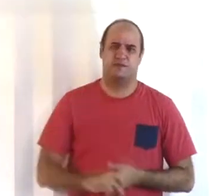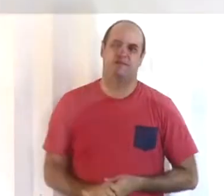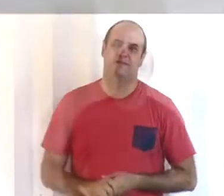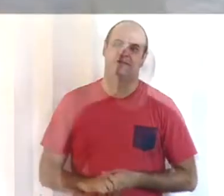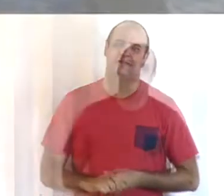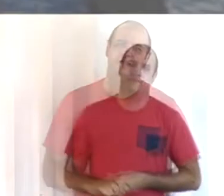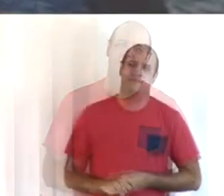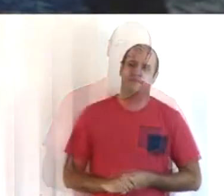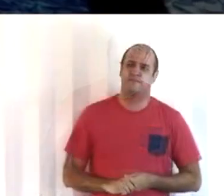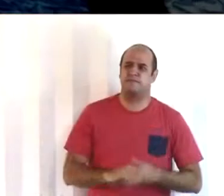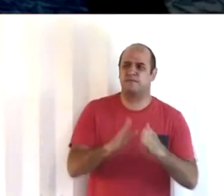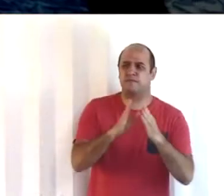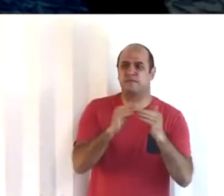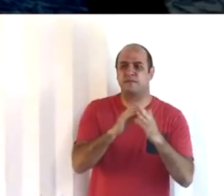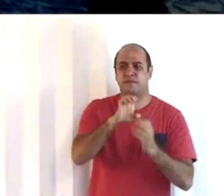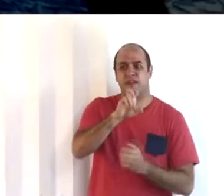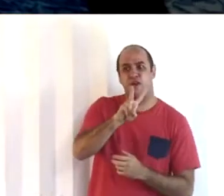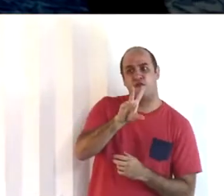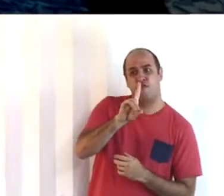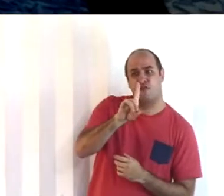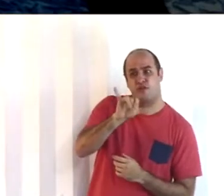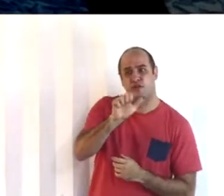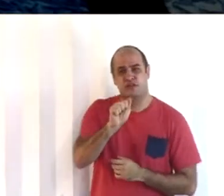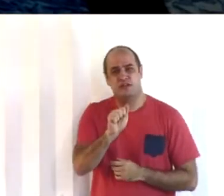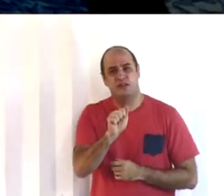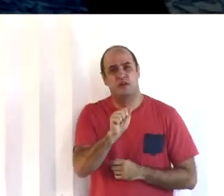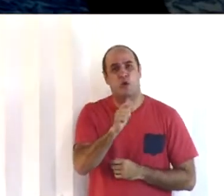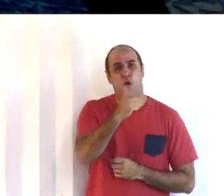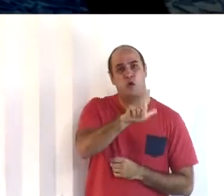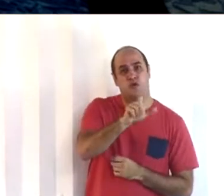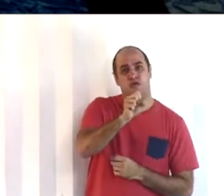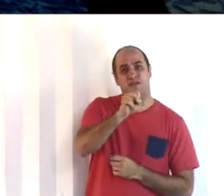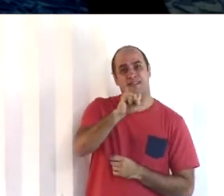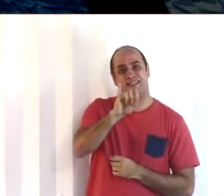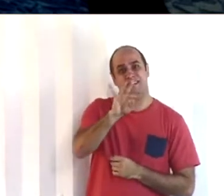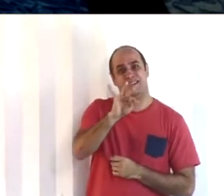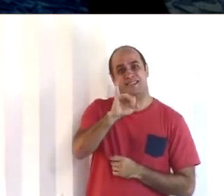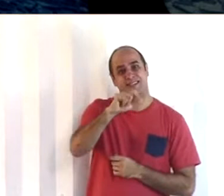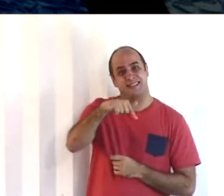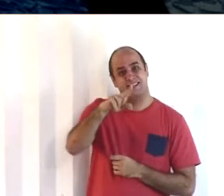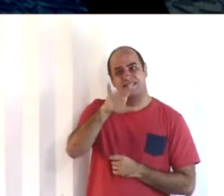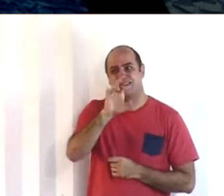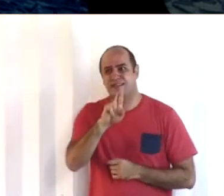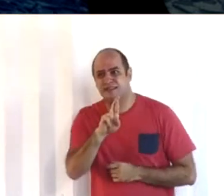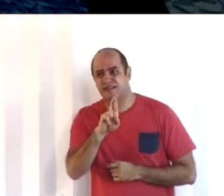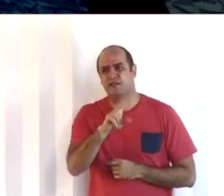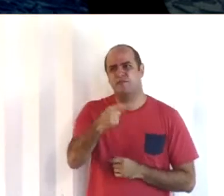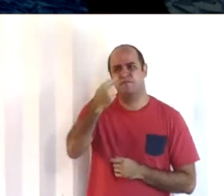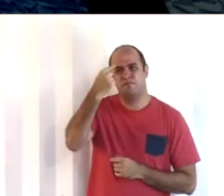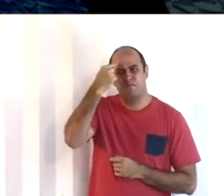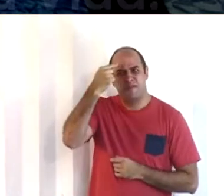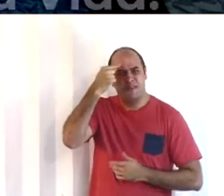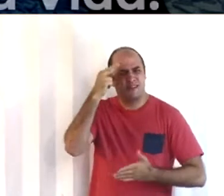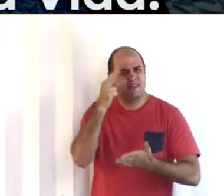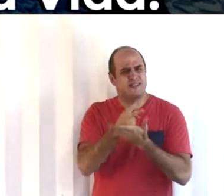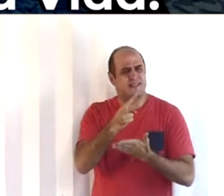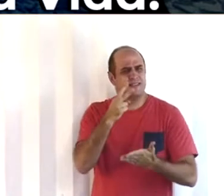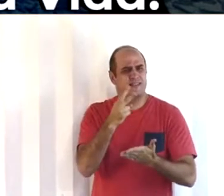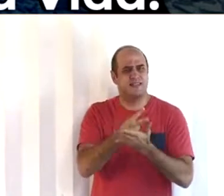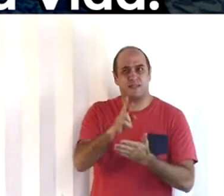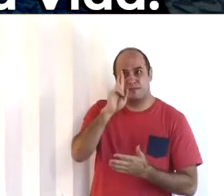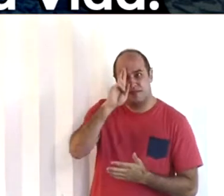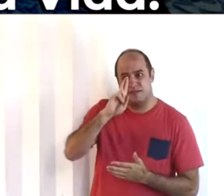Rogo a Evódia e rogo a Síntique, pensem concordemente no Senhor. A ti,